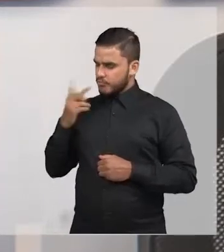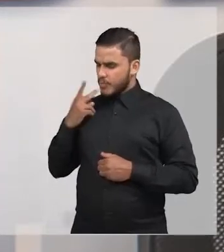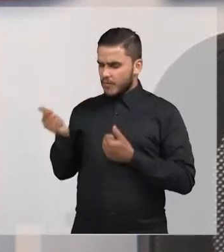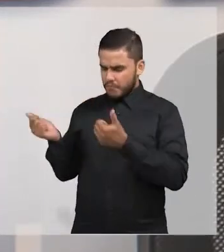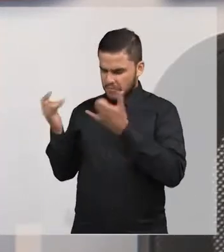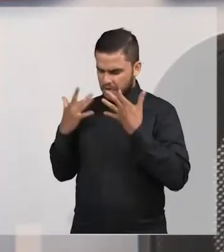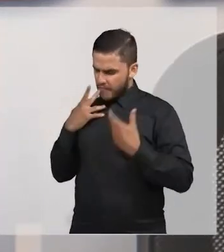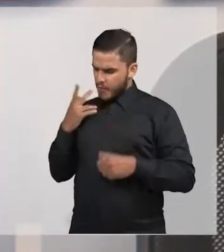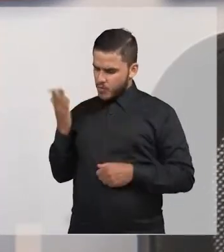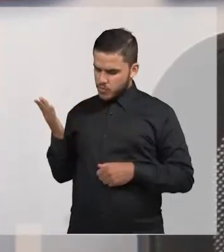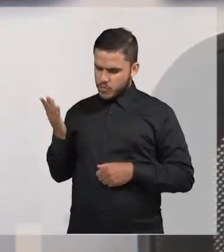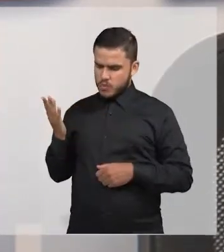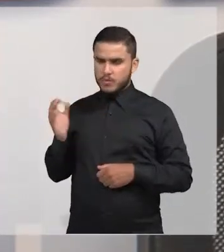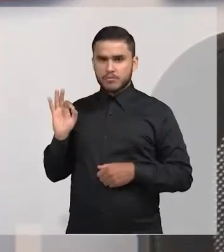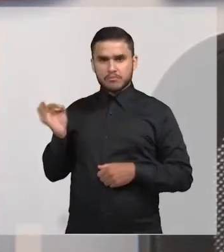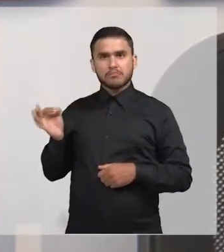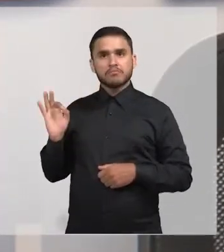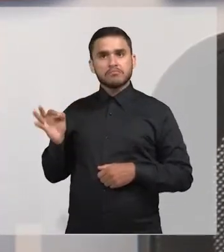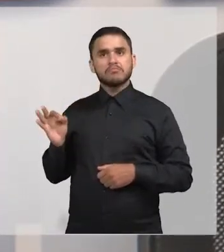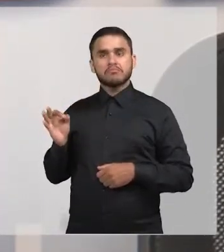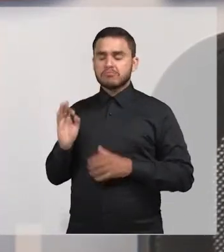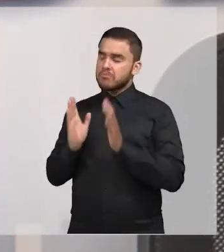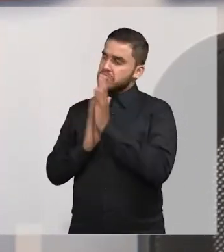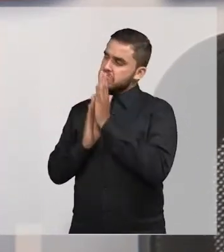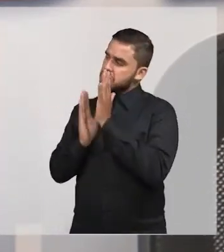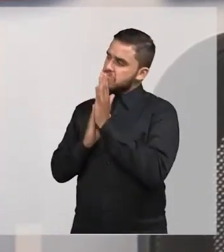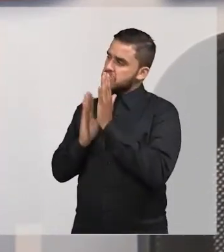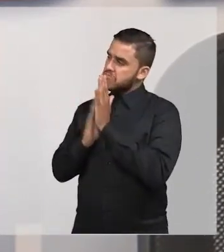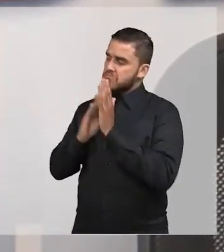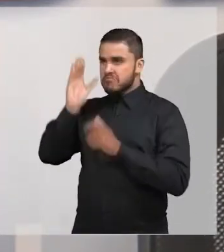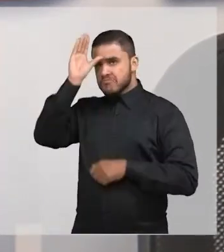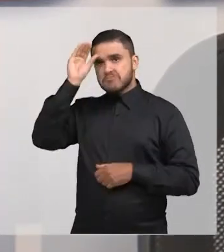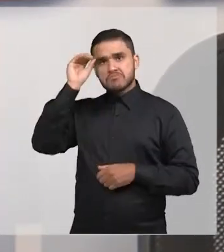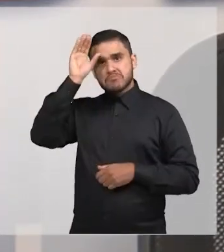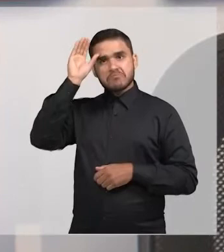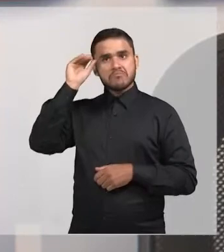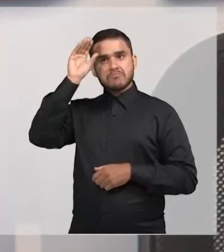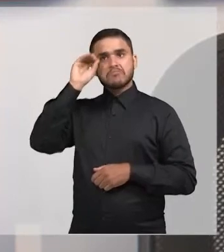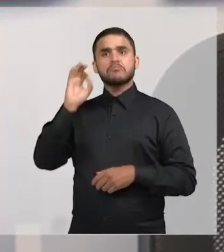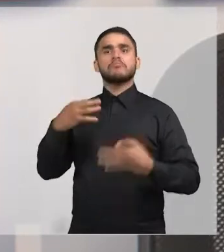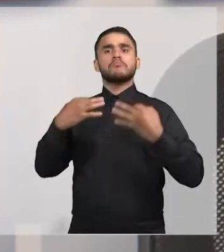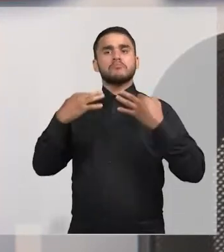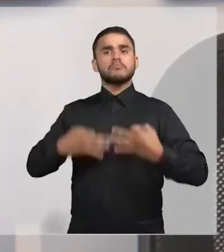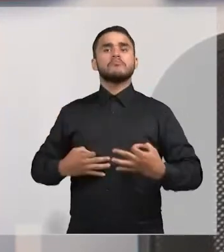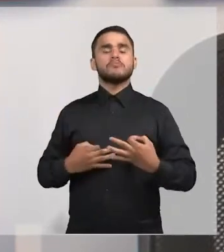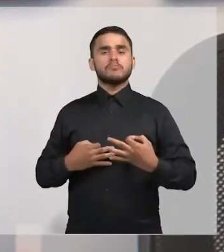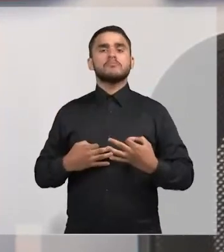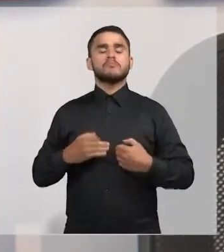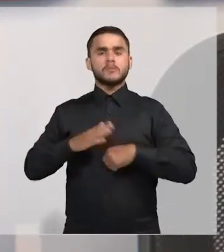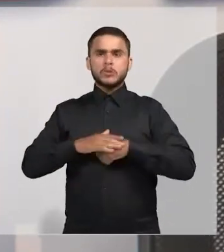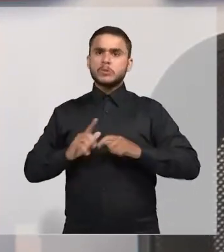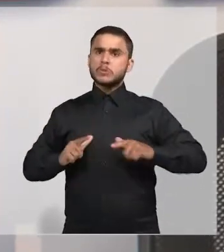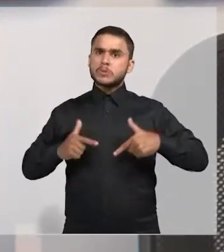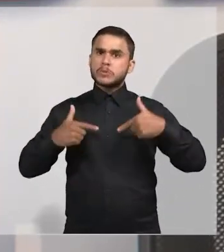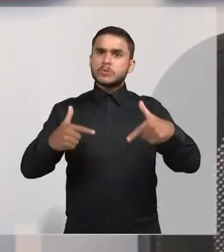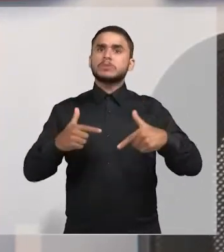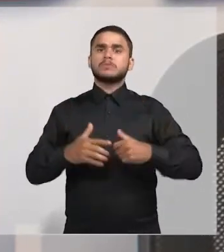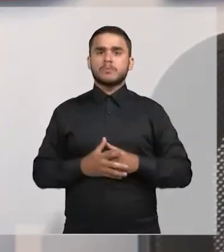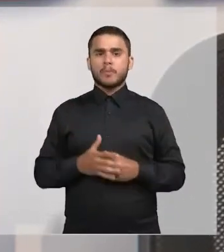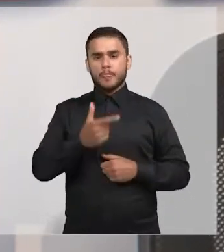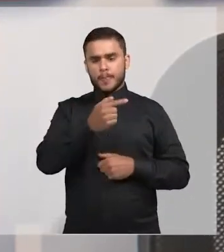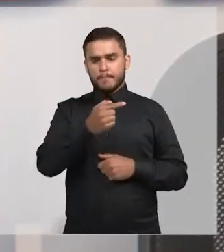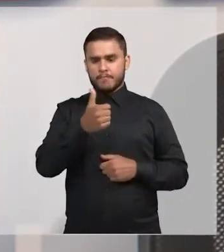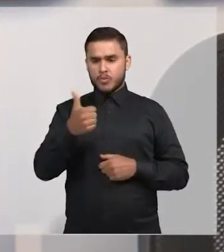interessante. Dá os parabéns ao governador Camilo Santana. Camilo Santana... Ele demonstrou muita 71% força. foi? Eu acredito que